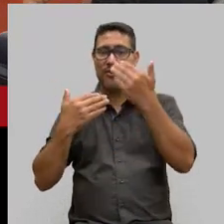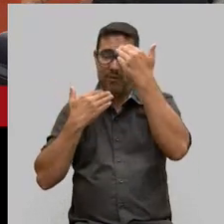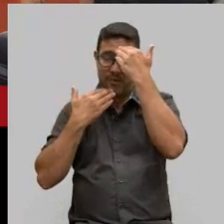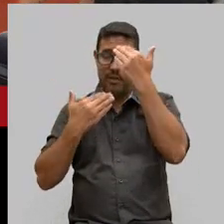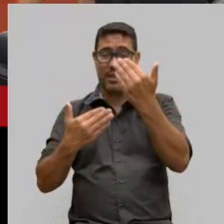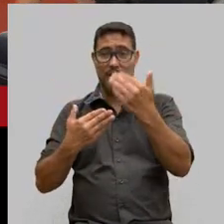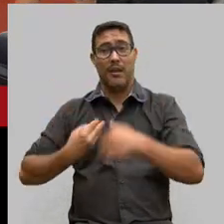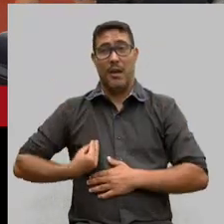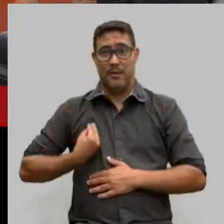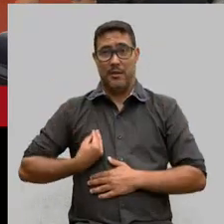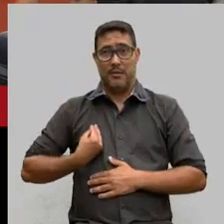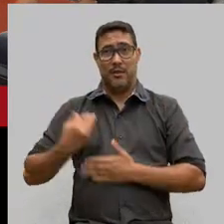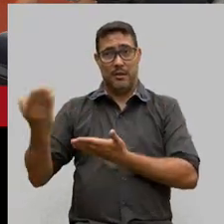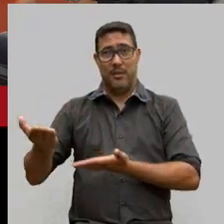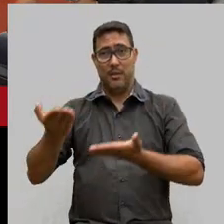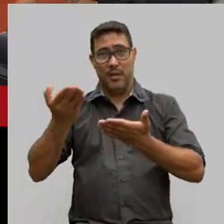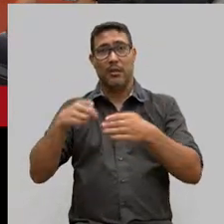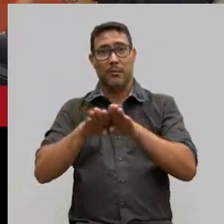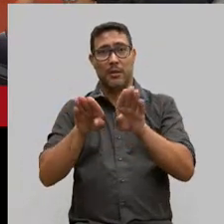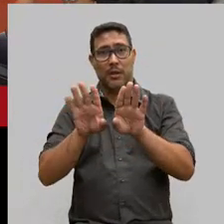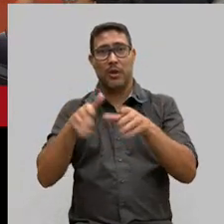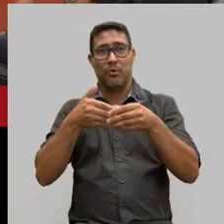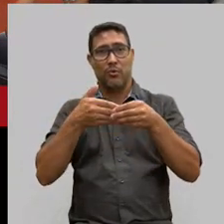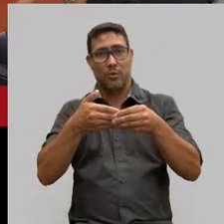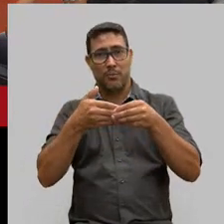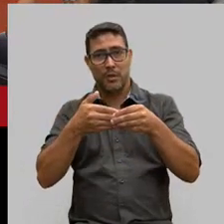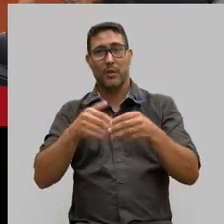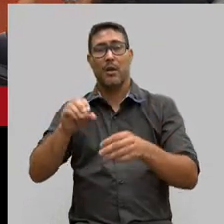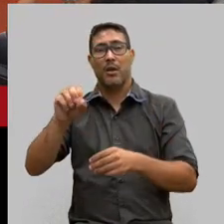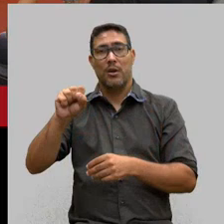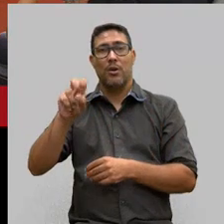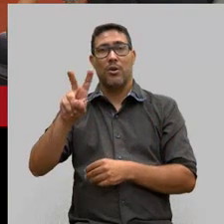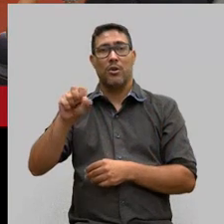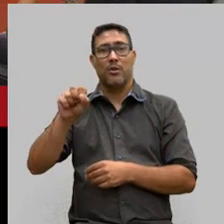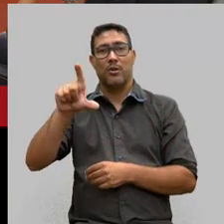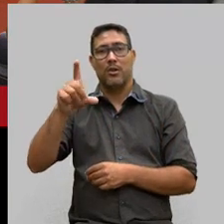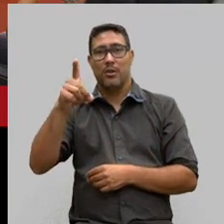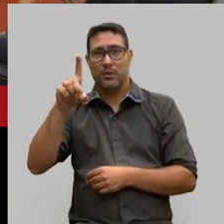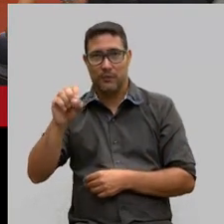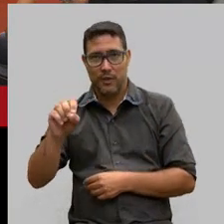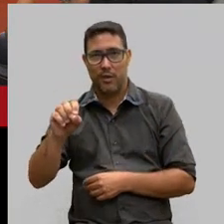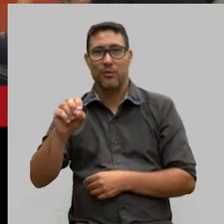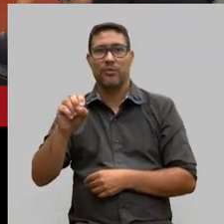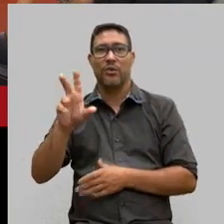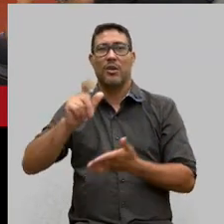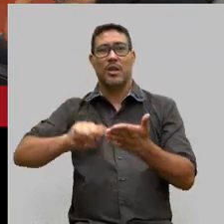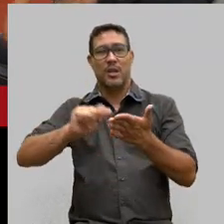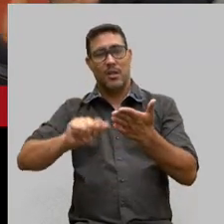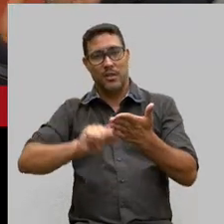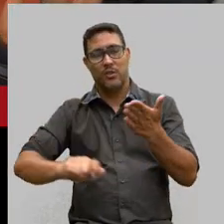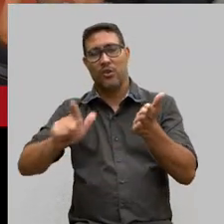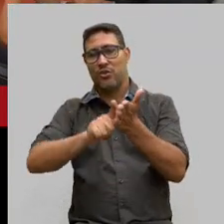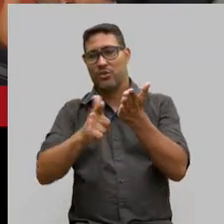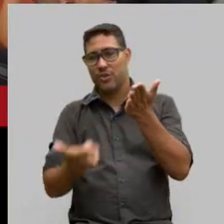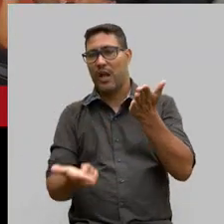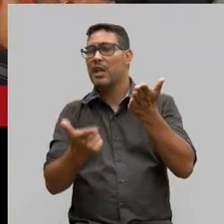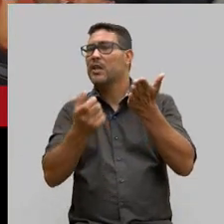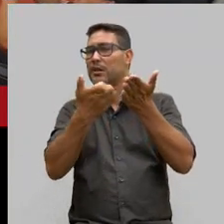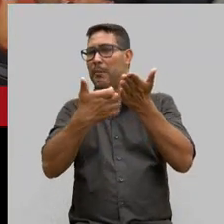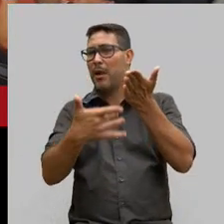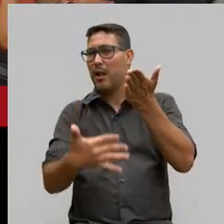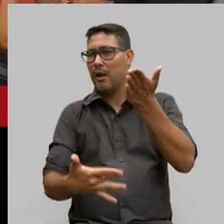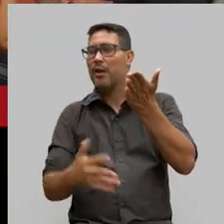e quero cumprimentar aqui o o s Osvaldo Freire que tá aqui junto conosco escritor jornalista vai contribuir também com o nosso